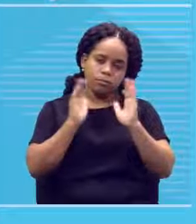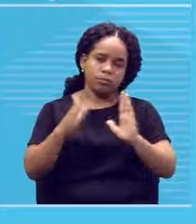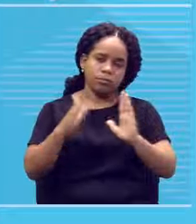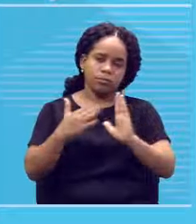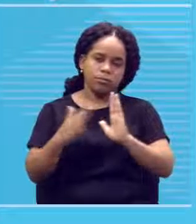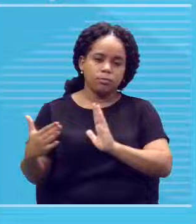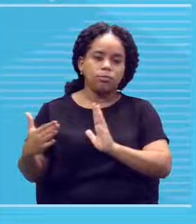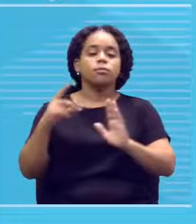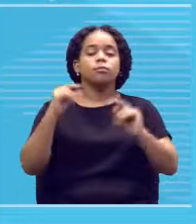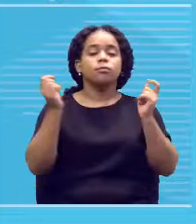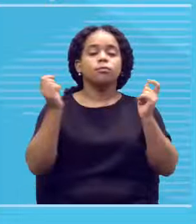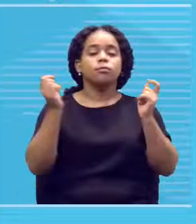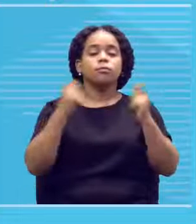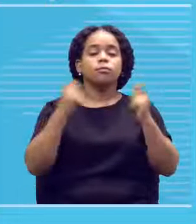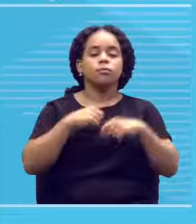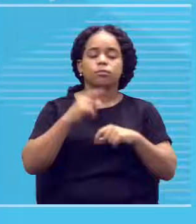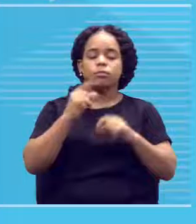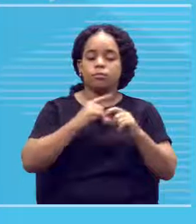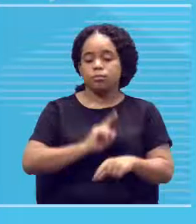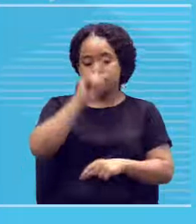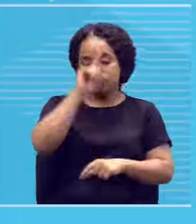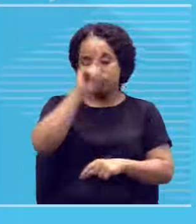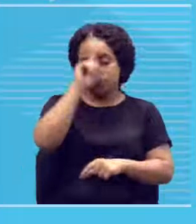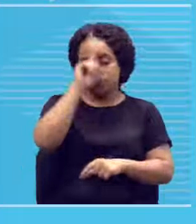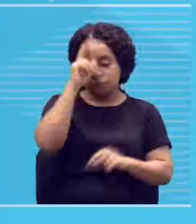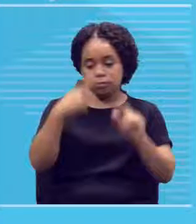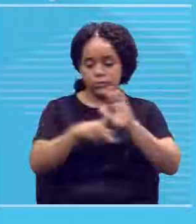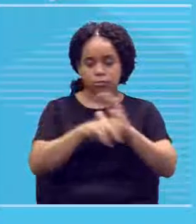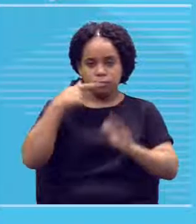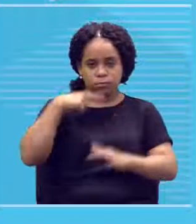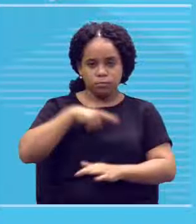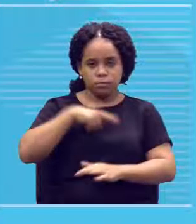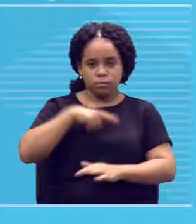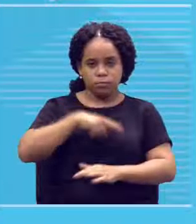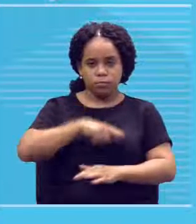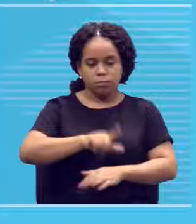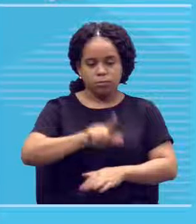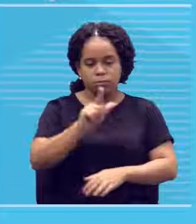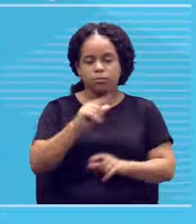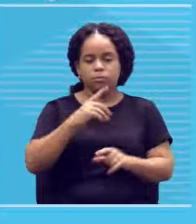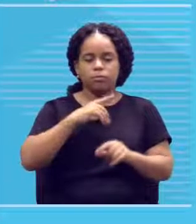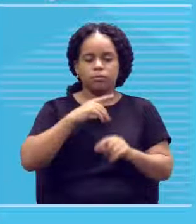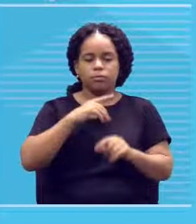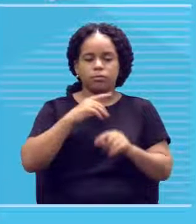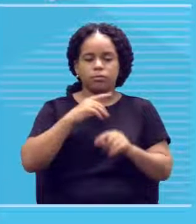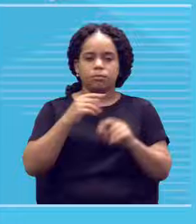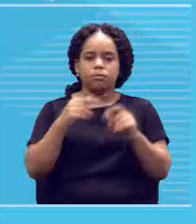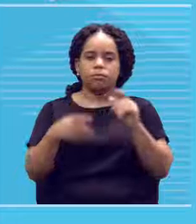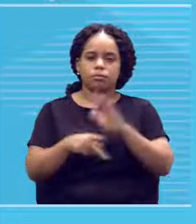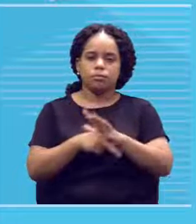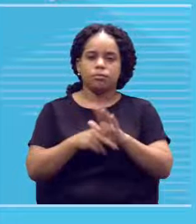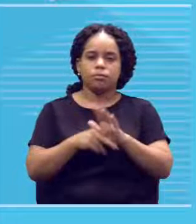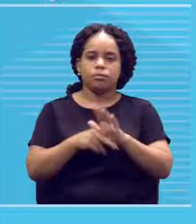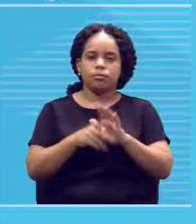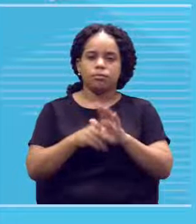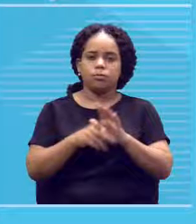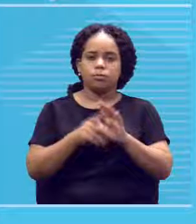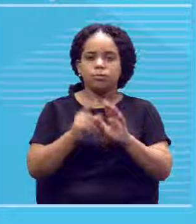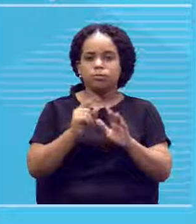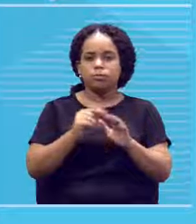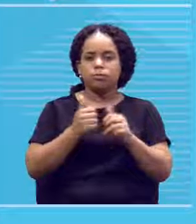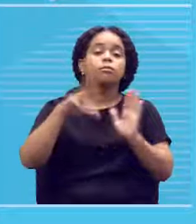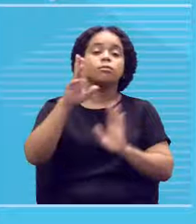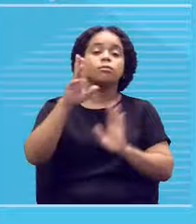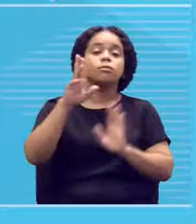para dar continuidade ao texto para dar uma sequência o texto nós